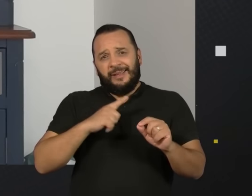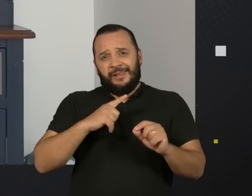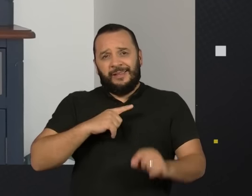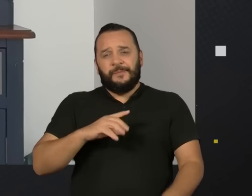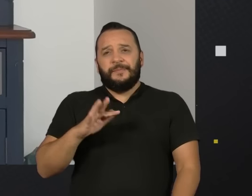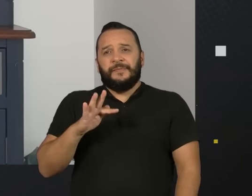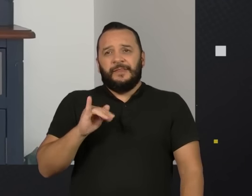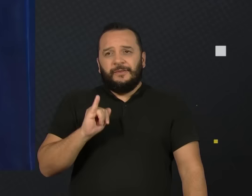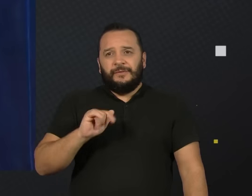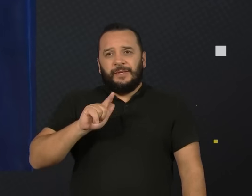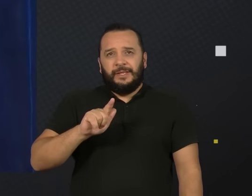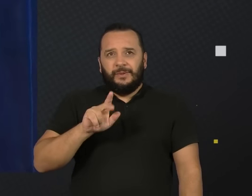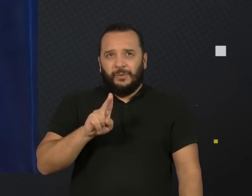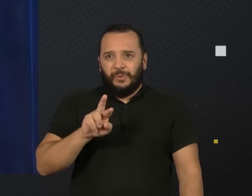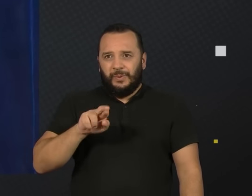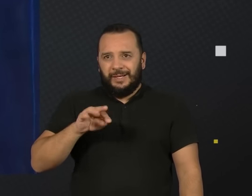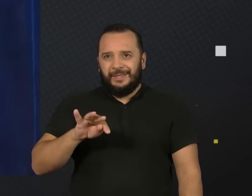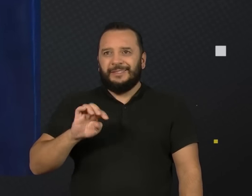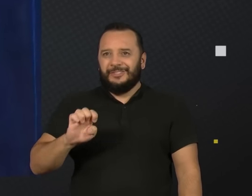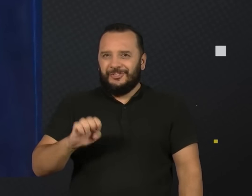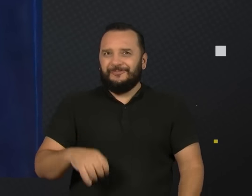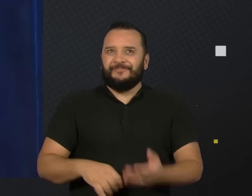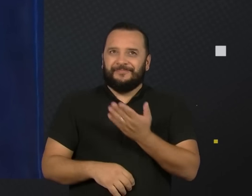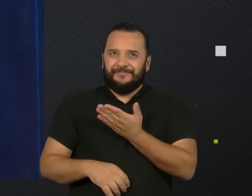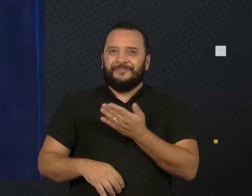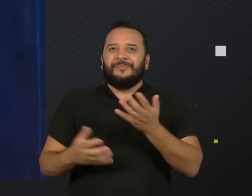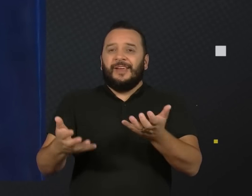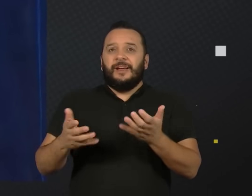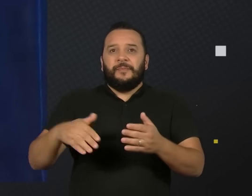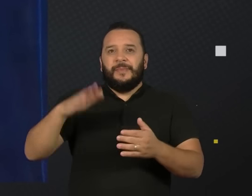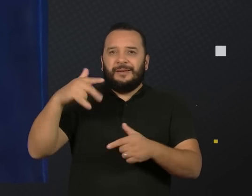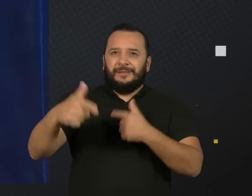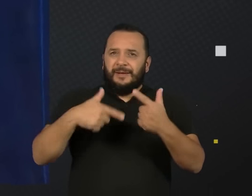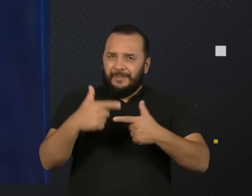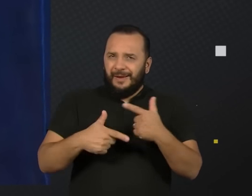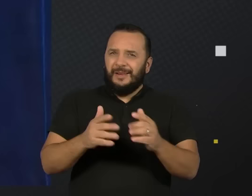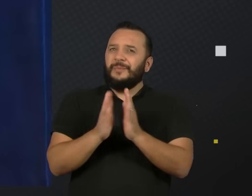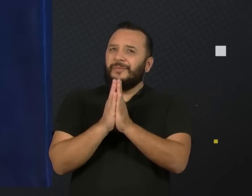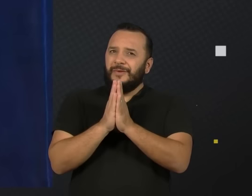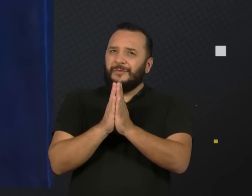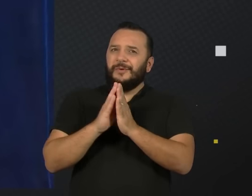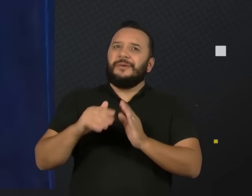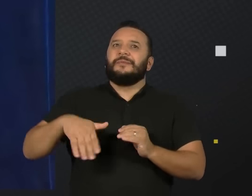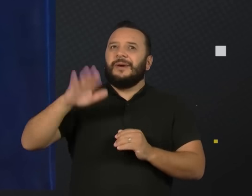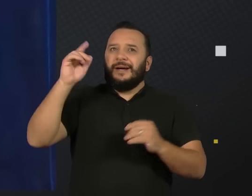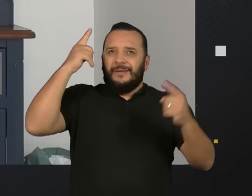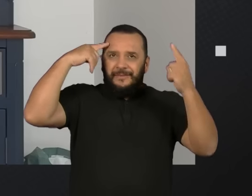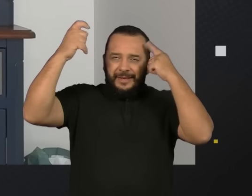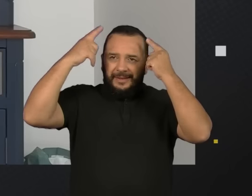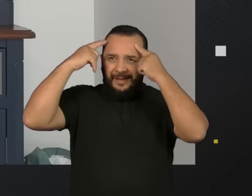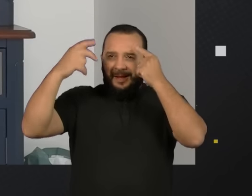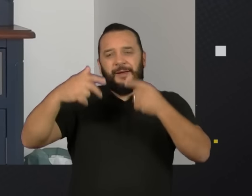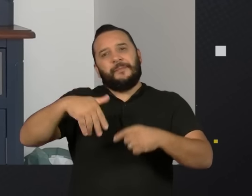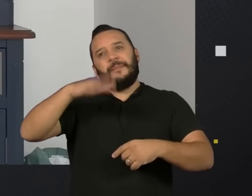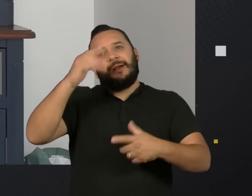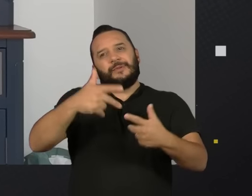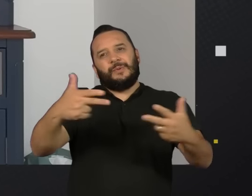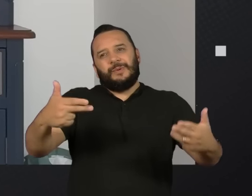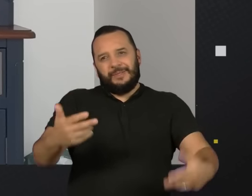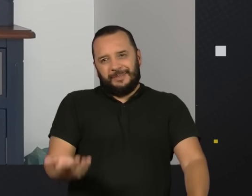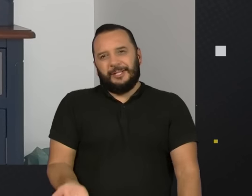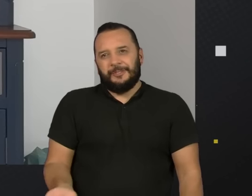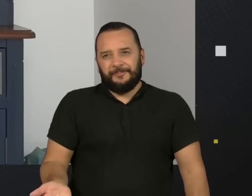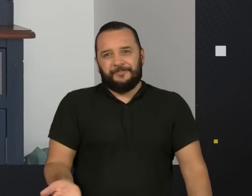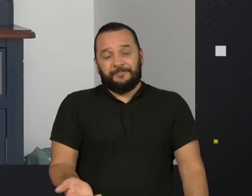Figurante. E quero mais trabalho. Vamos fazer mais? Vamos criar mais coisa? Tá um